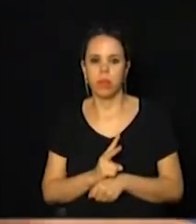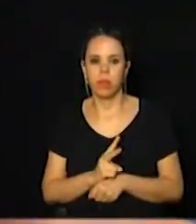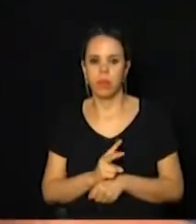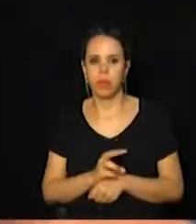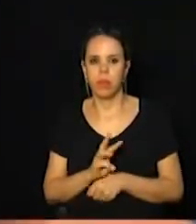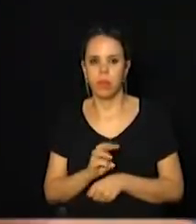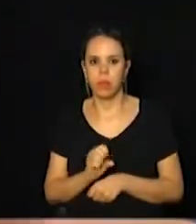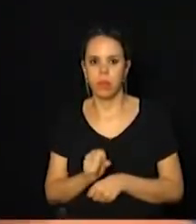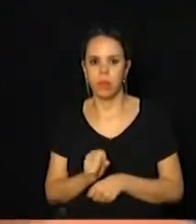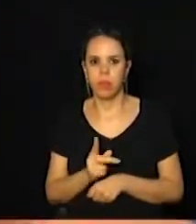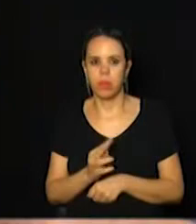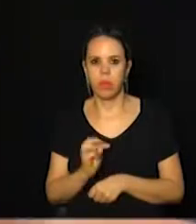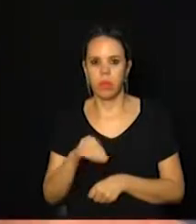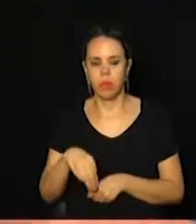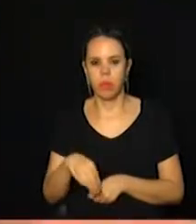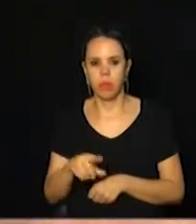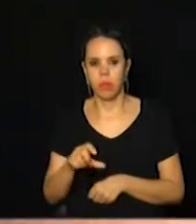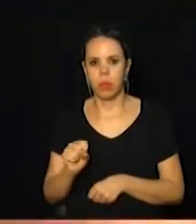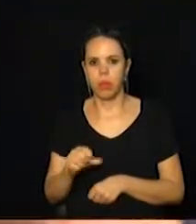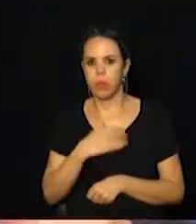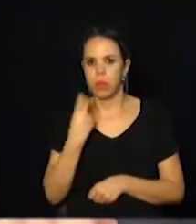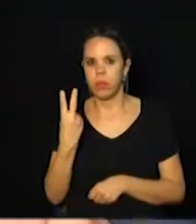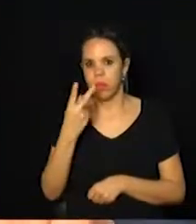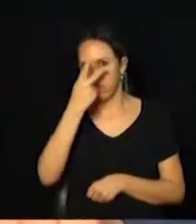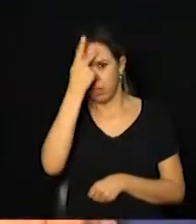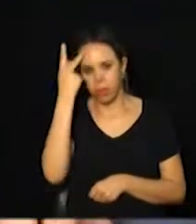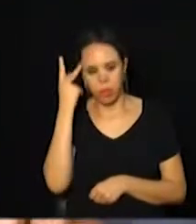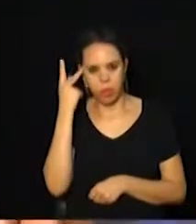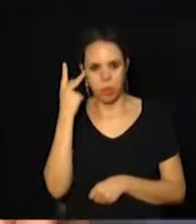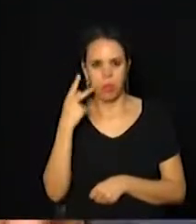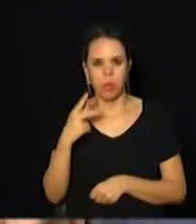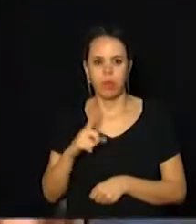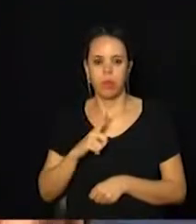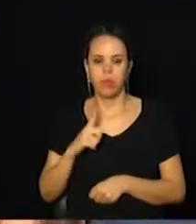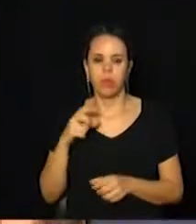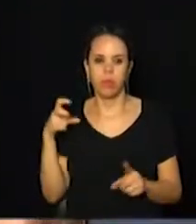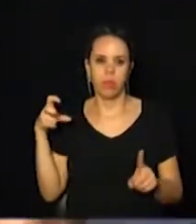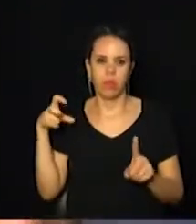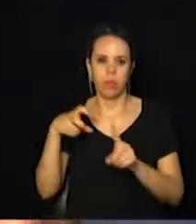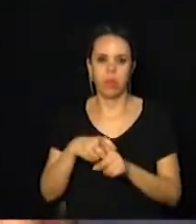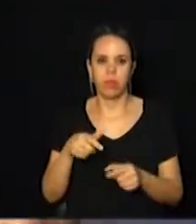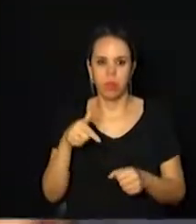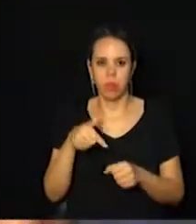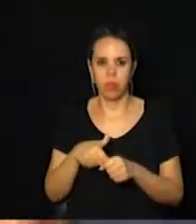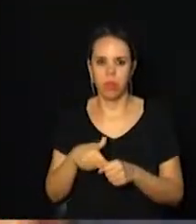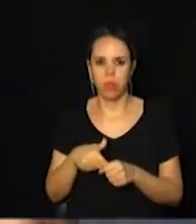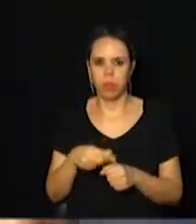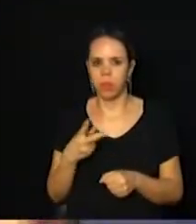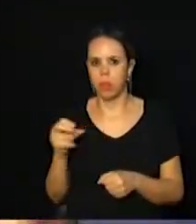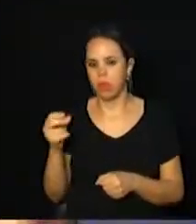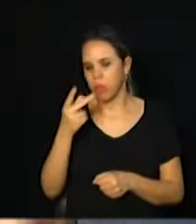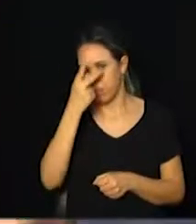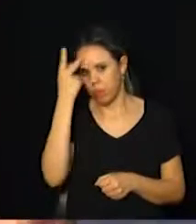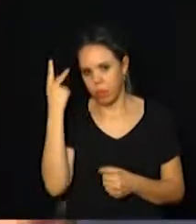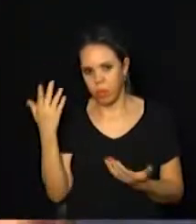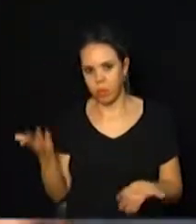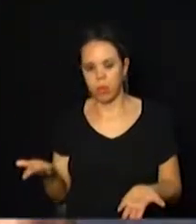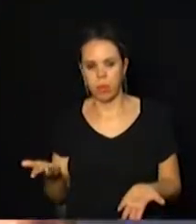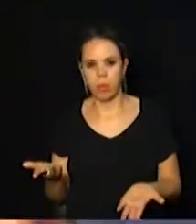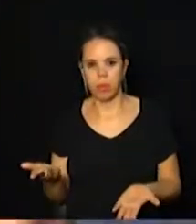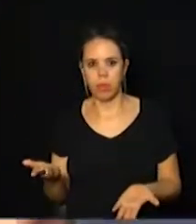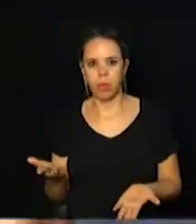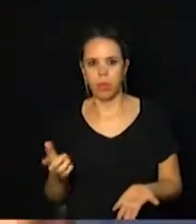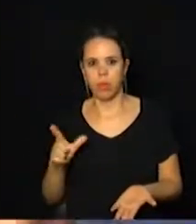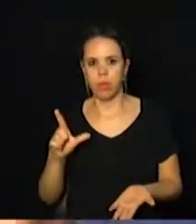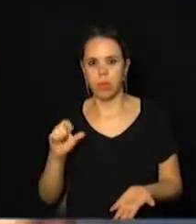na Washington Luiz recentemente um acidente que morreu duas pessoas nós tivemos um acidente composto mexer eu 20 pessoas no